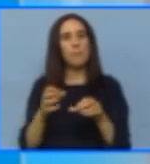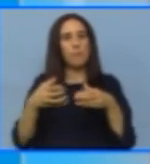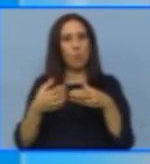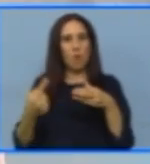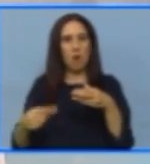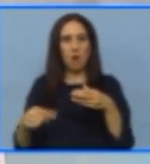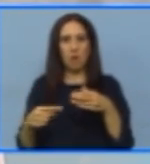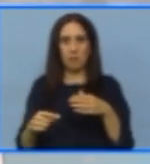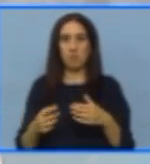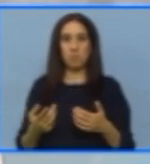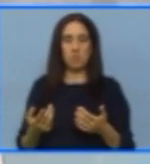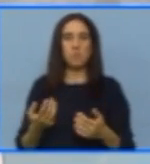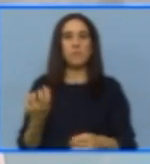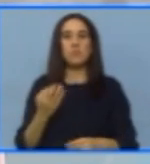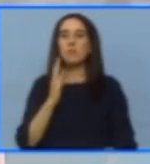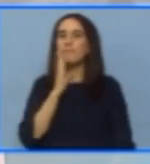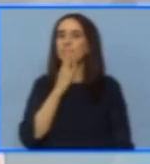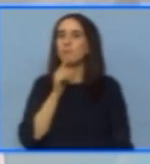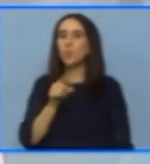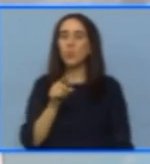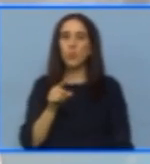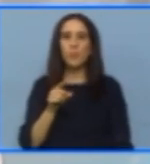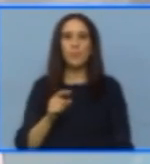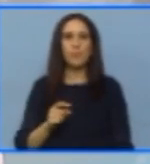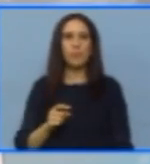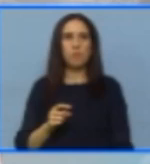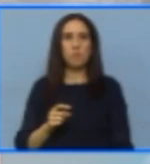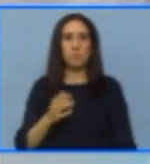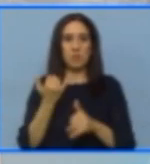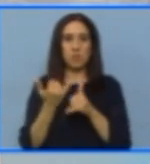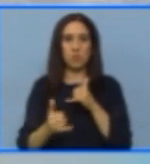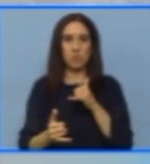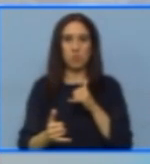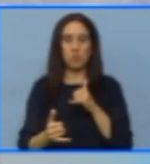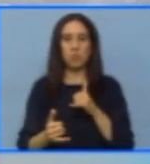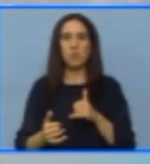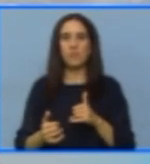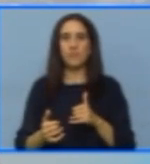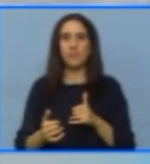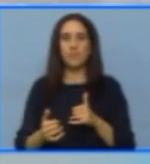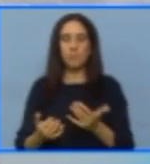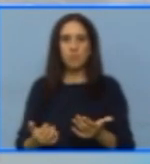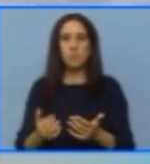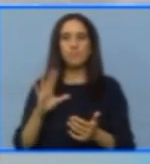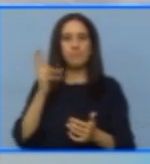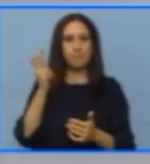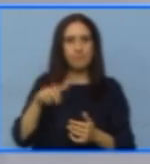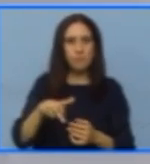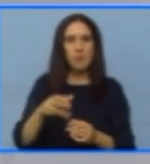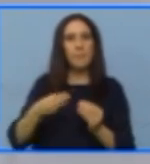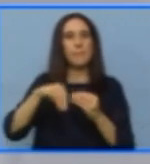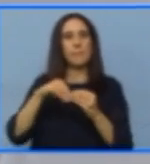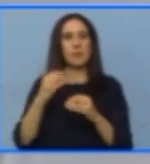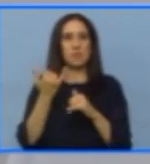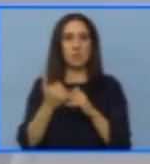decorrer. E, portanto, consoante aquilo que sejam os riscos, não só os incidentes, mas os